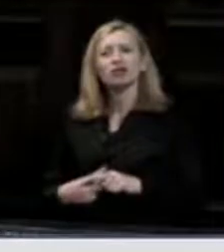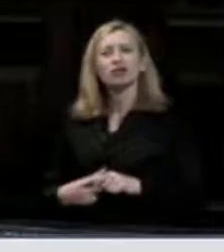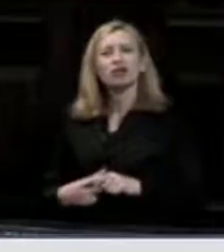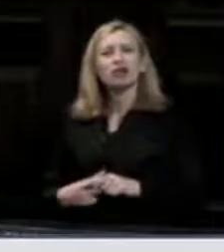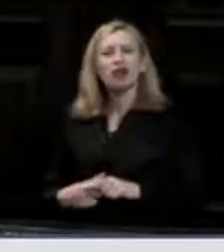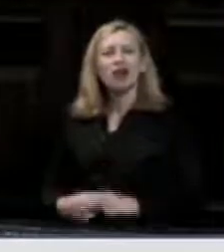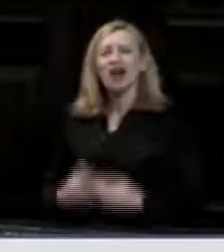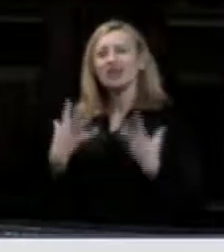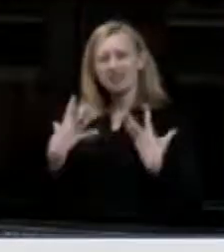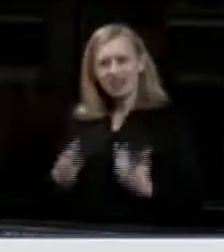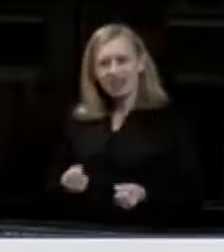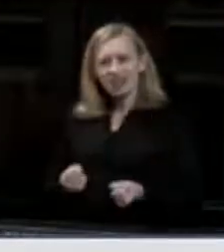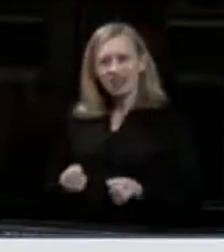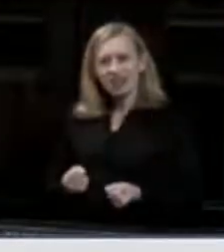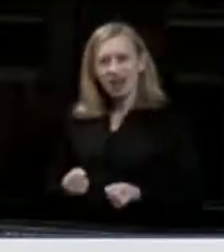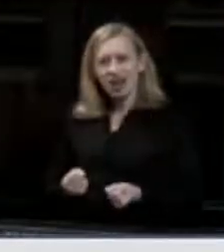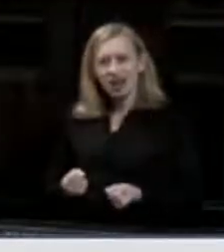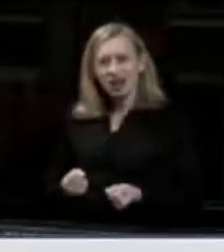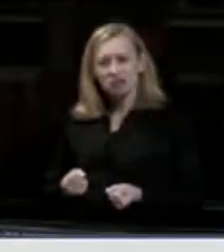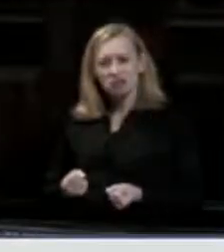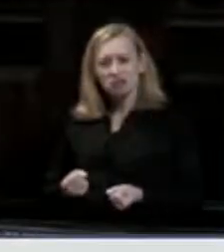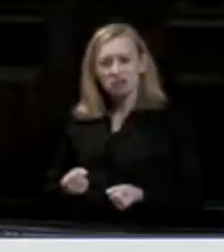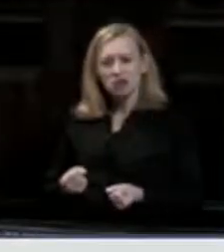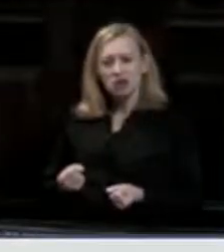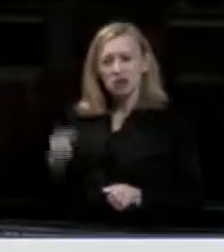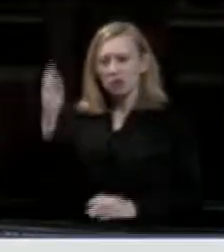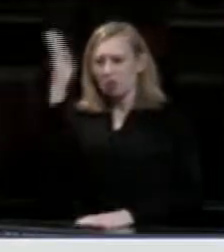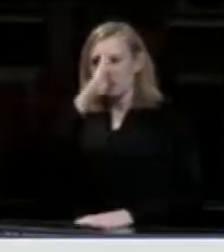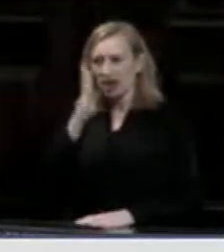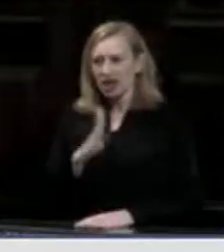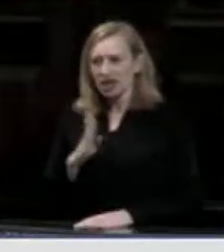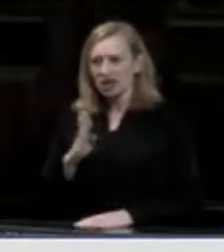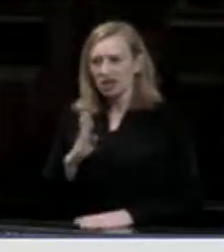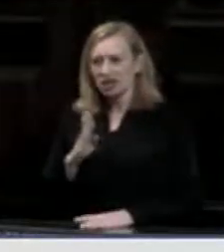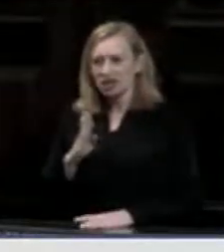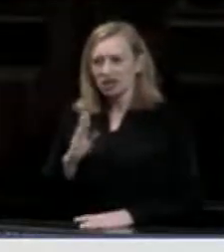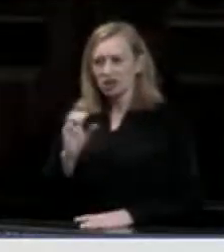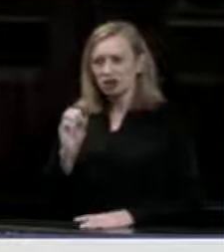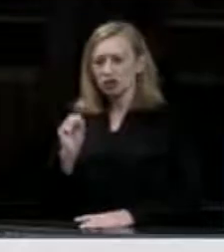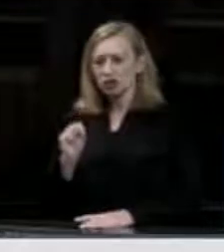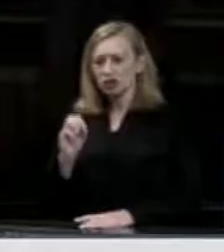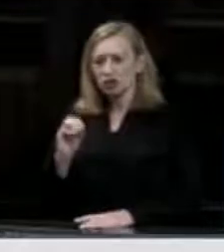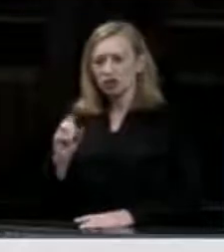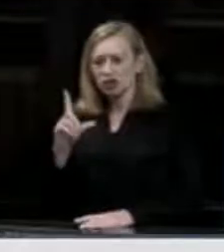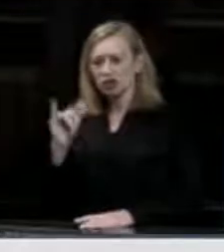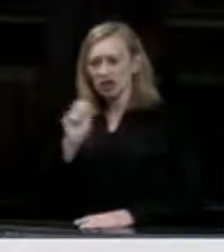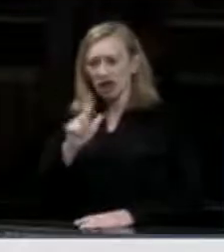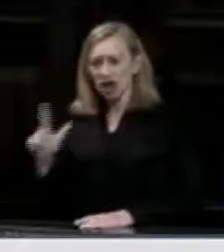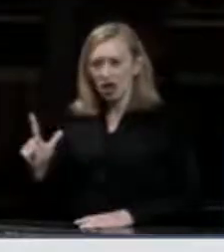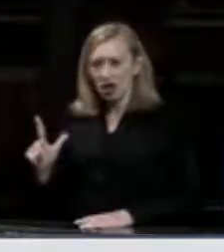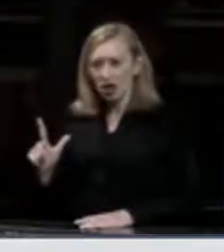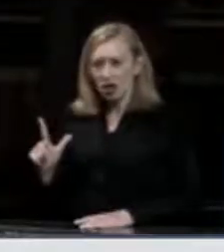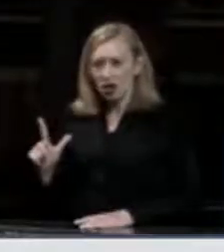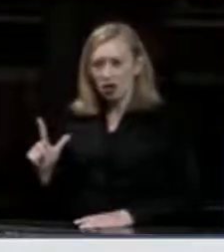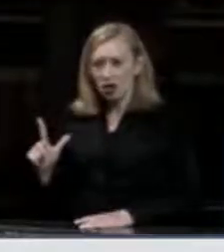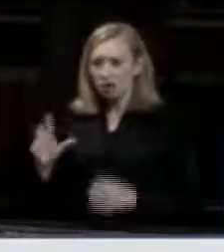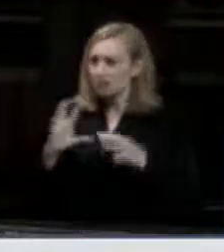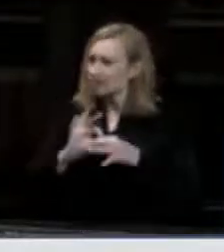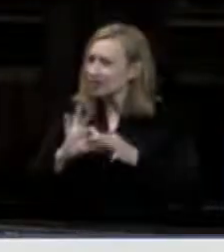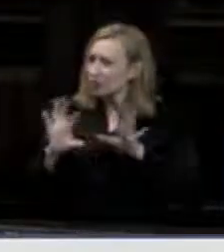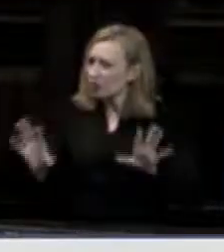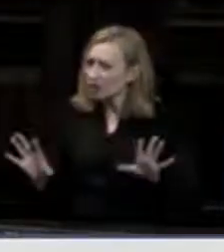favor de um país social-democrata que queira de fato